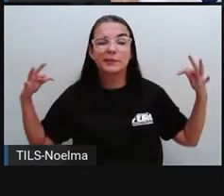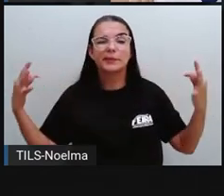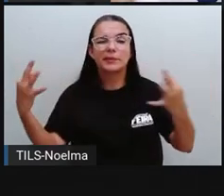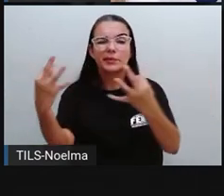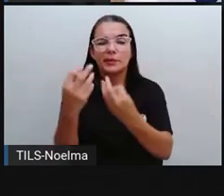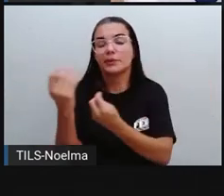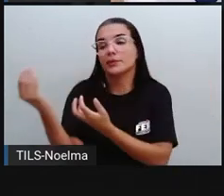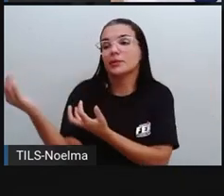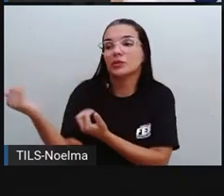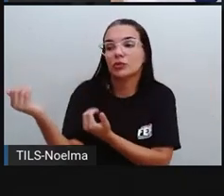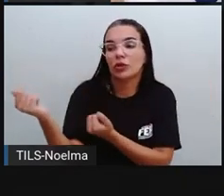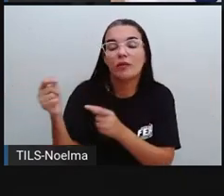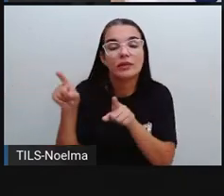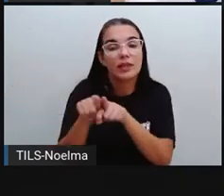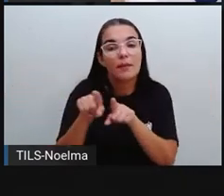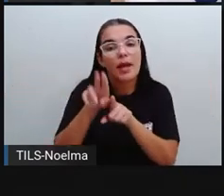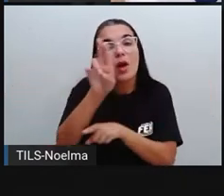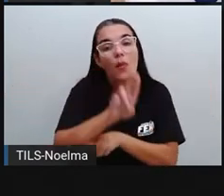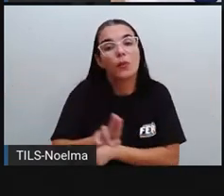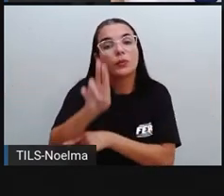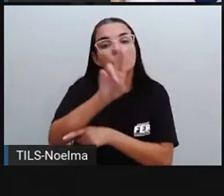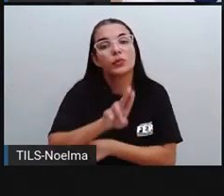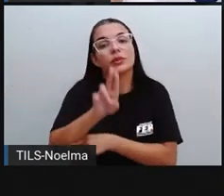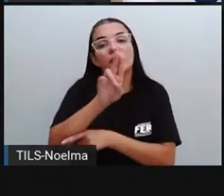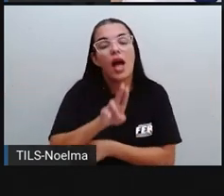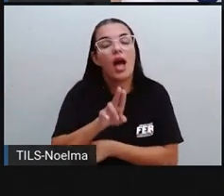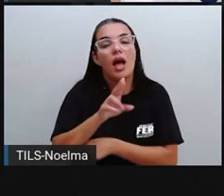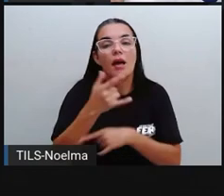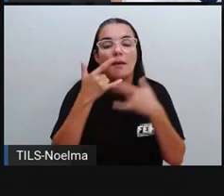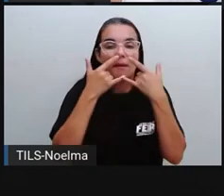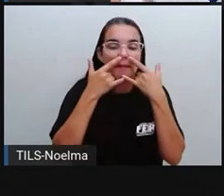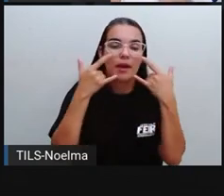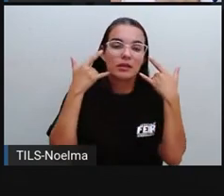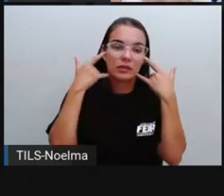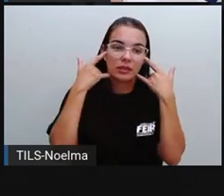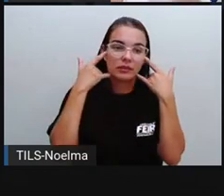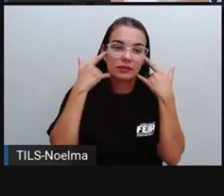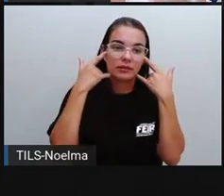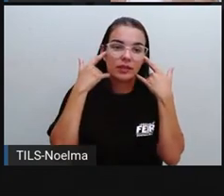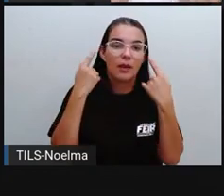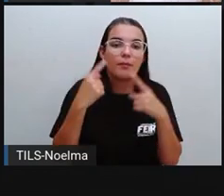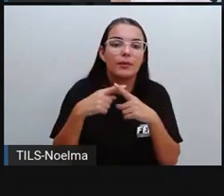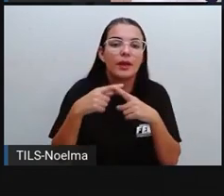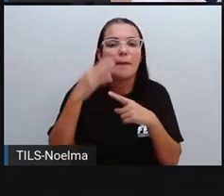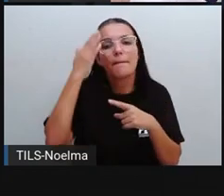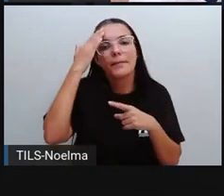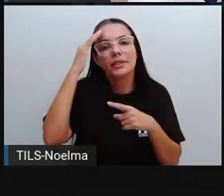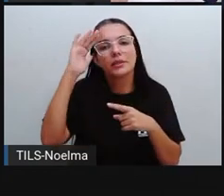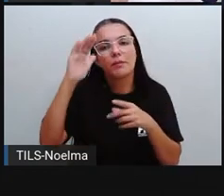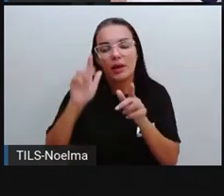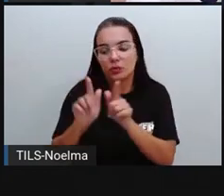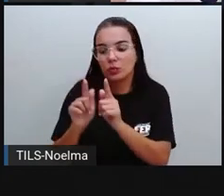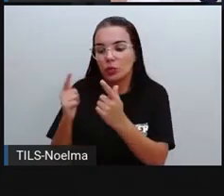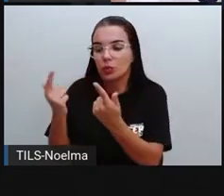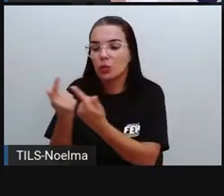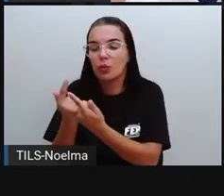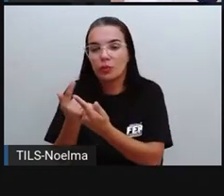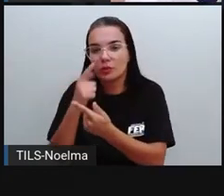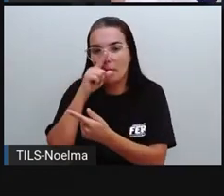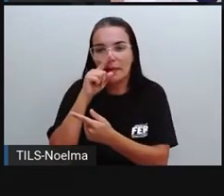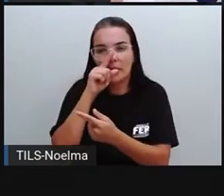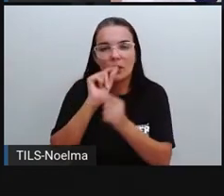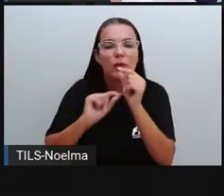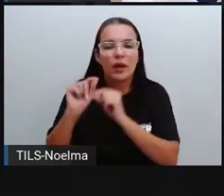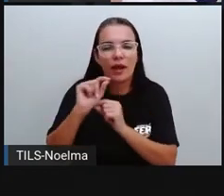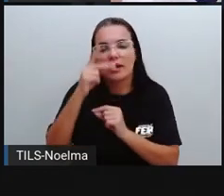Pro? Porque a gente sabe que um dos principais grupos de risco da pandemia é